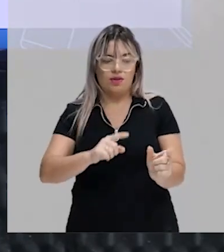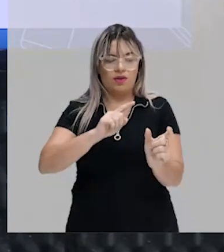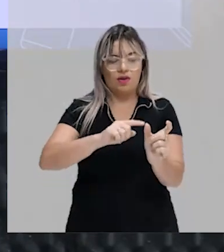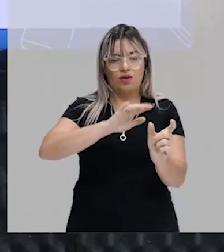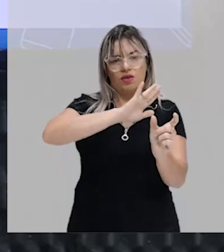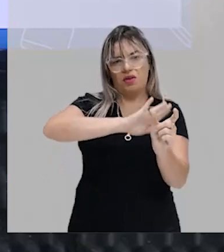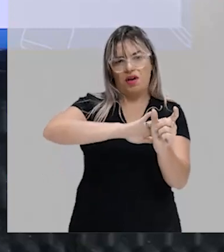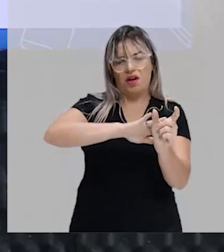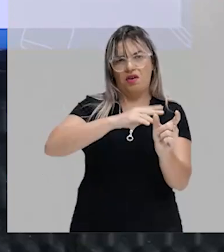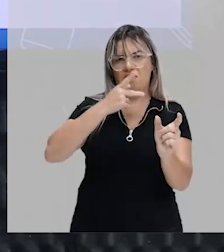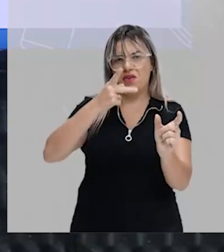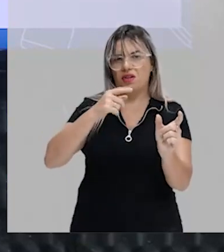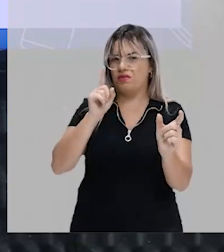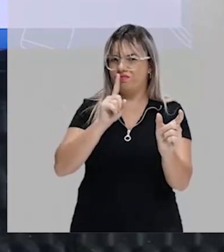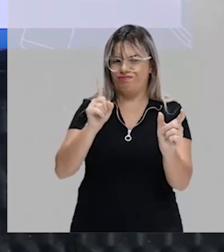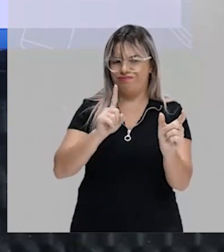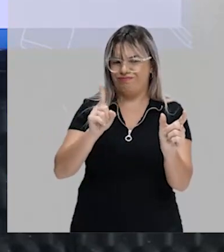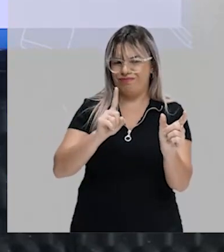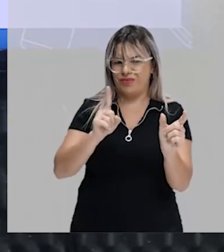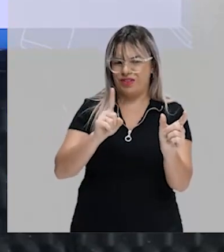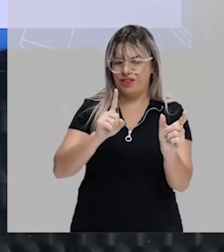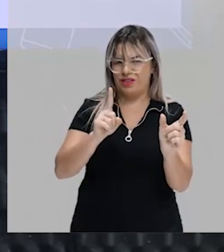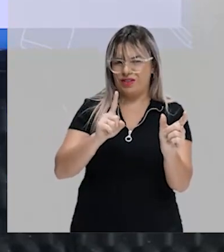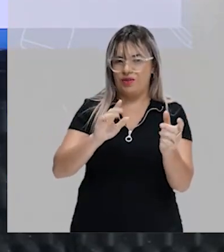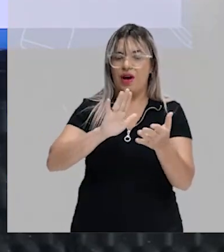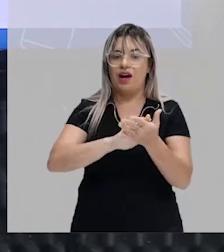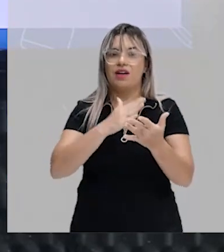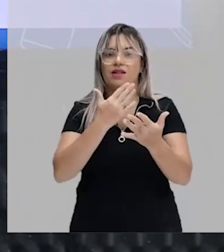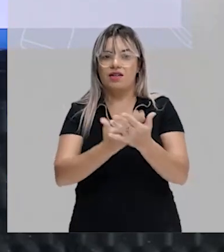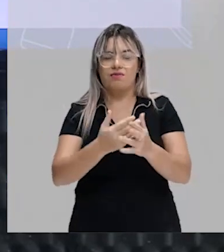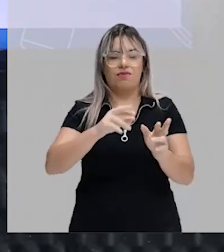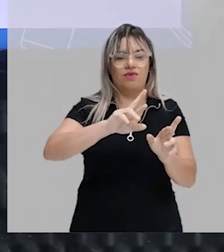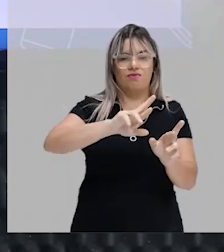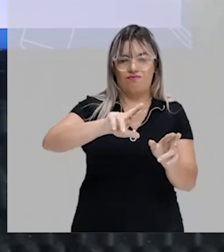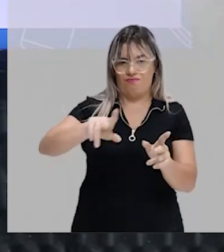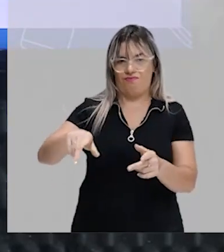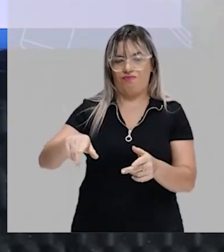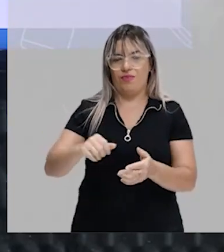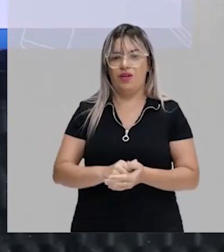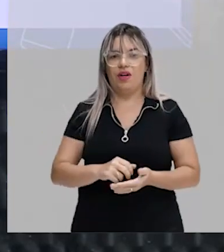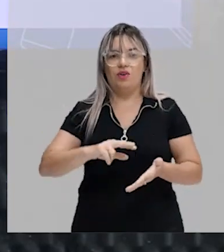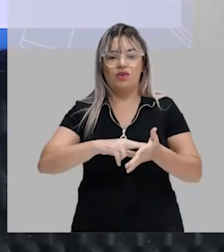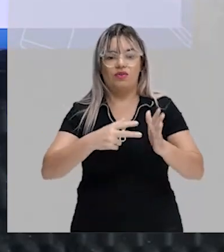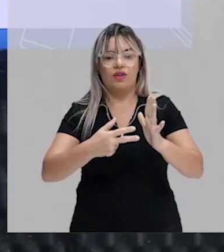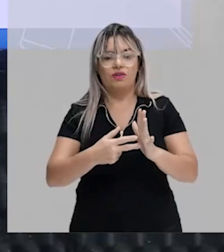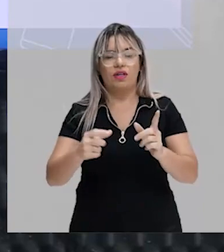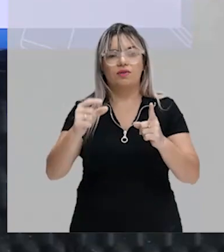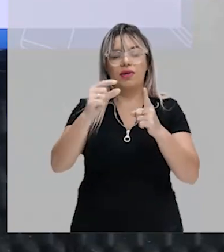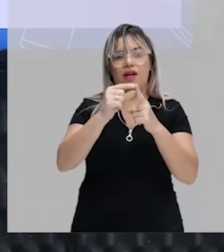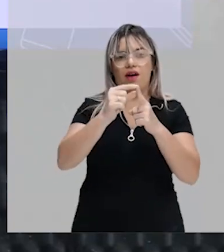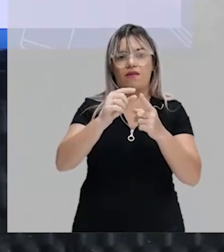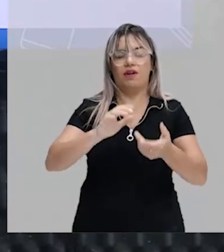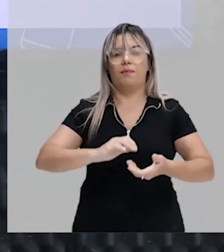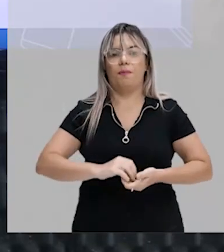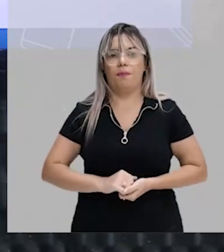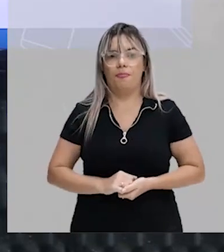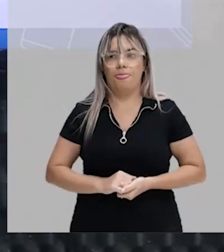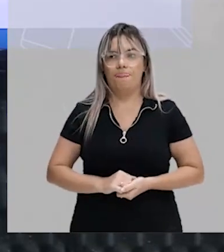é diferente. Então, a interpretação tem a ver com essa significação das palavras. Agora, olha só.